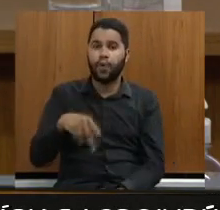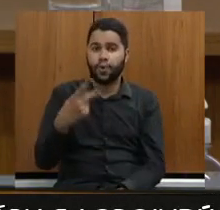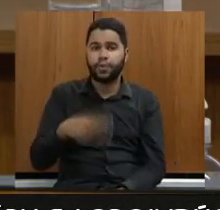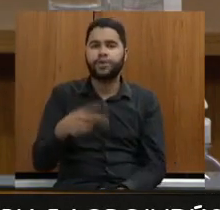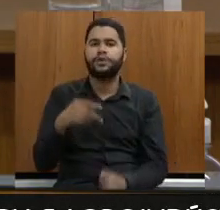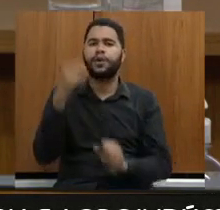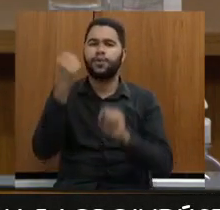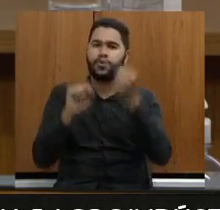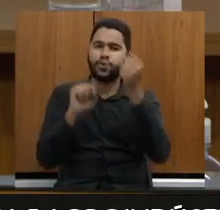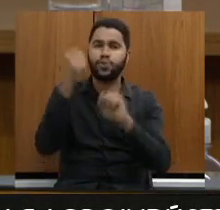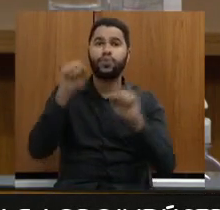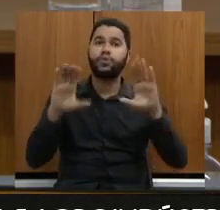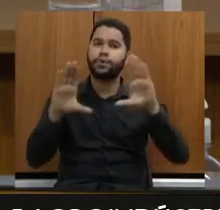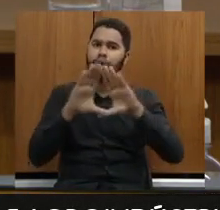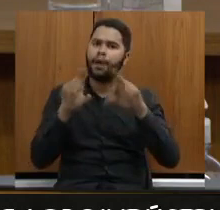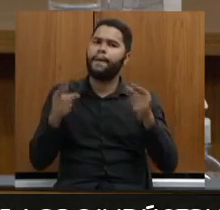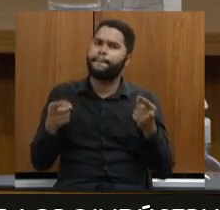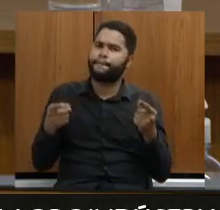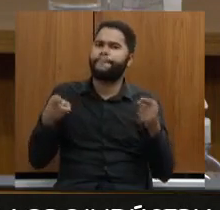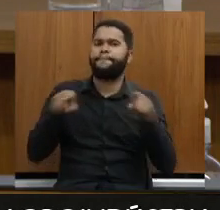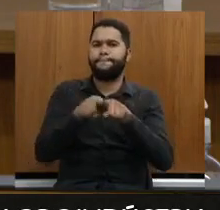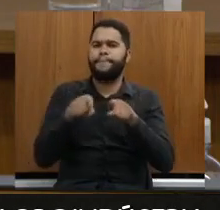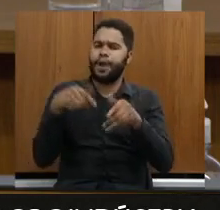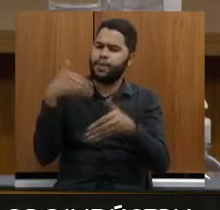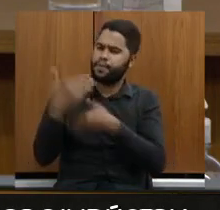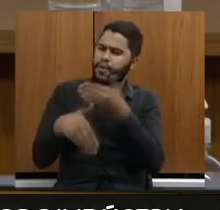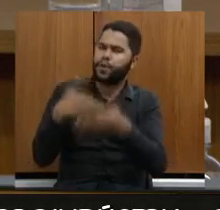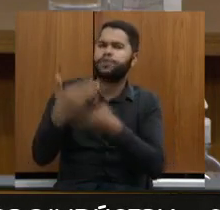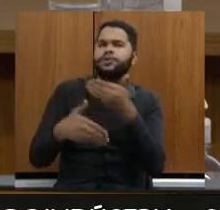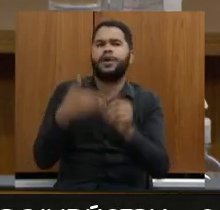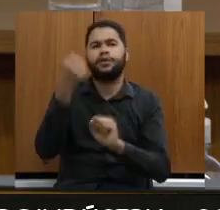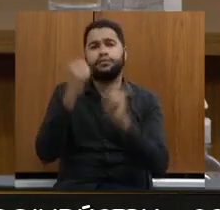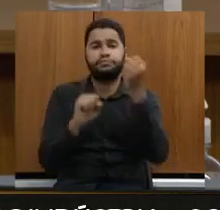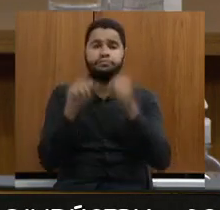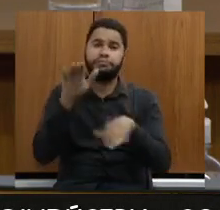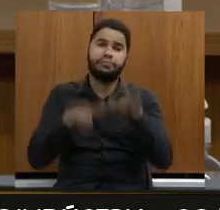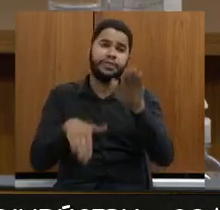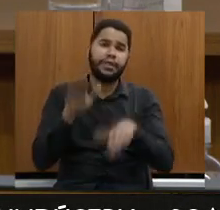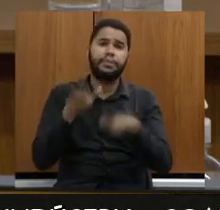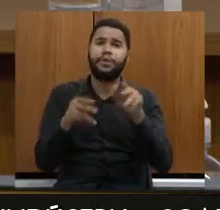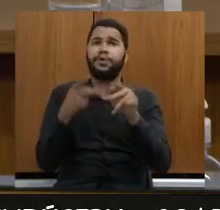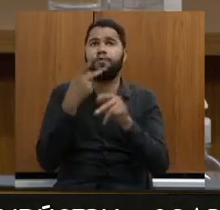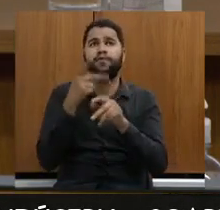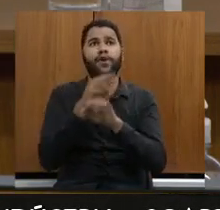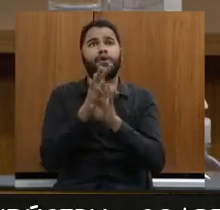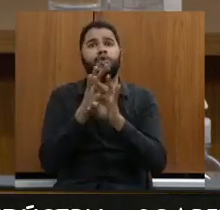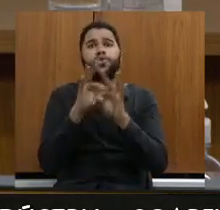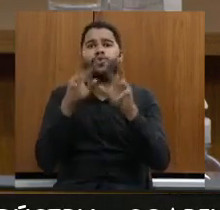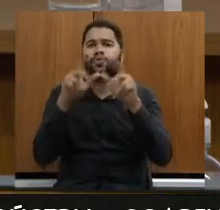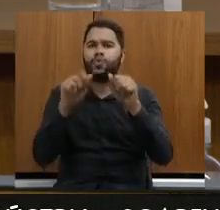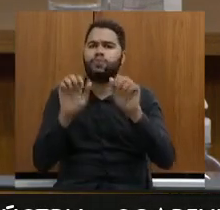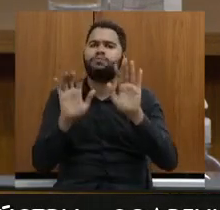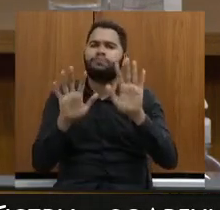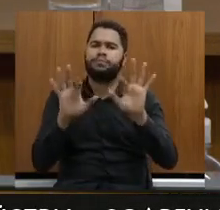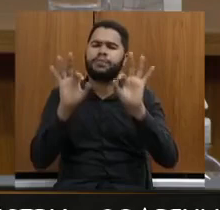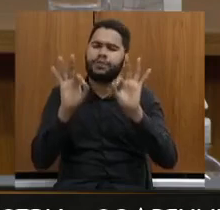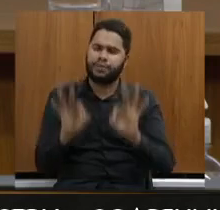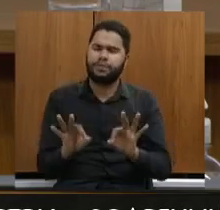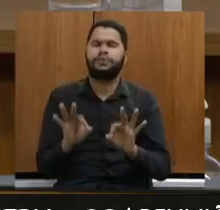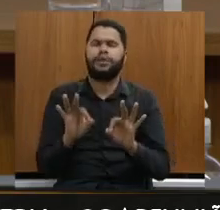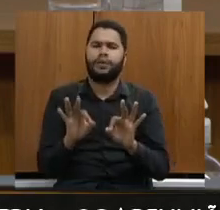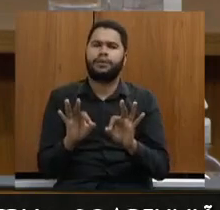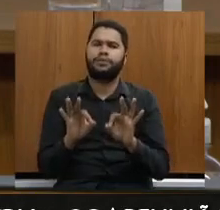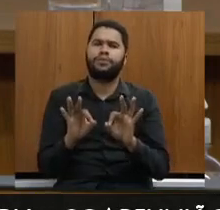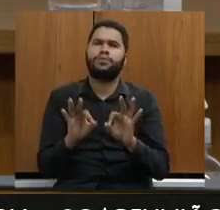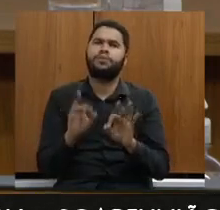a indústria da Assembleia como parceira nesse processo chegou a ligação então pode ser que ele não fala em todos os eventos mas com certeza eu